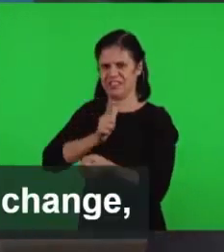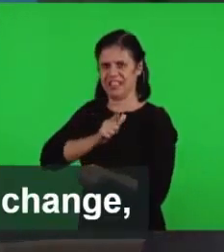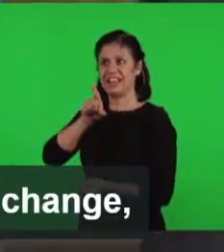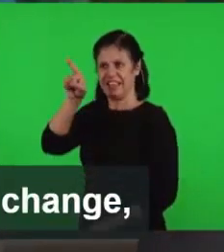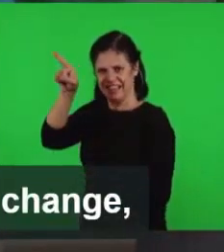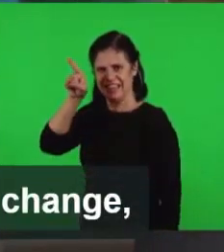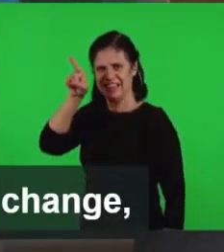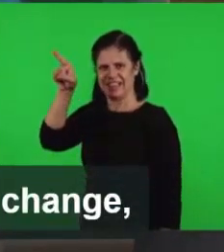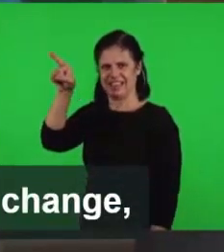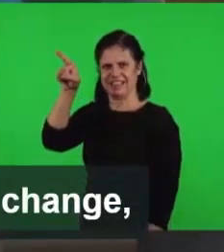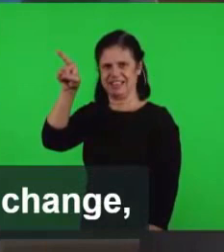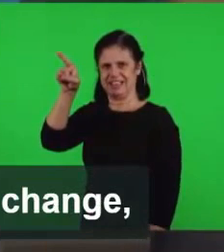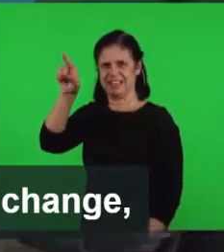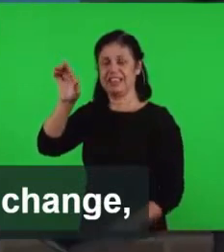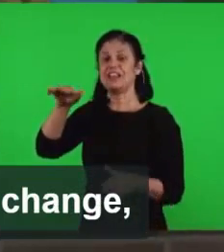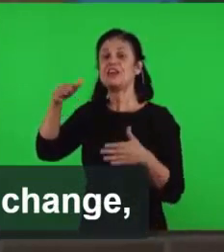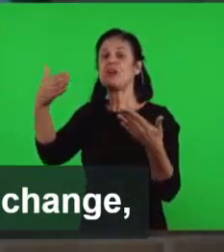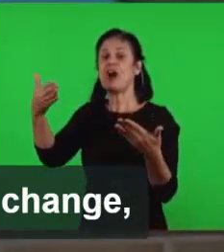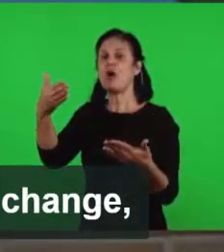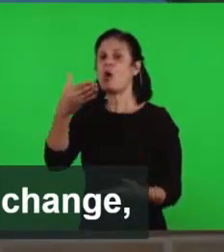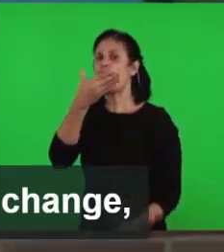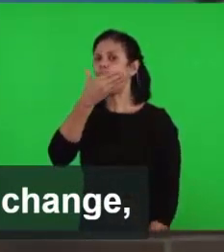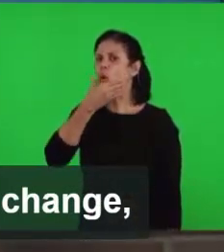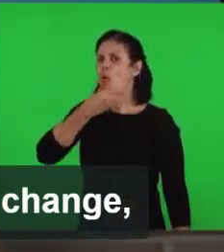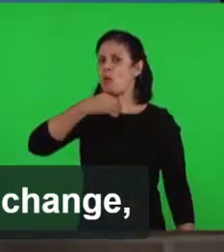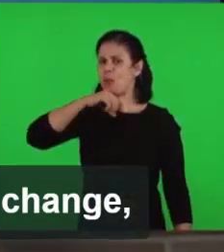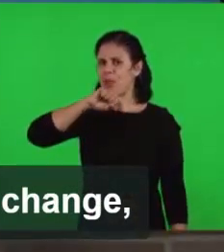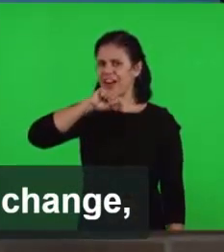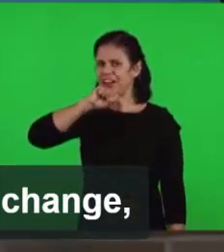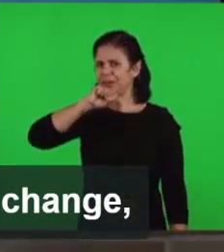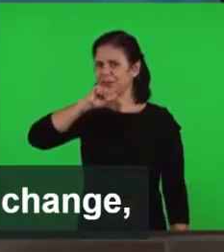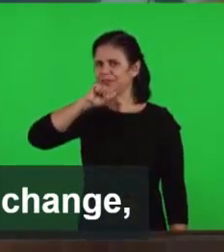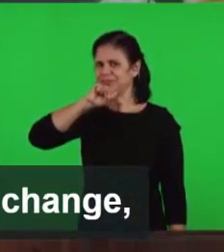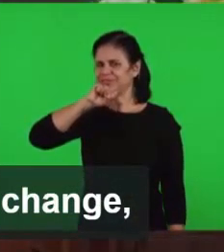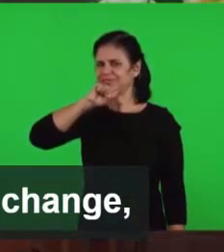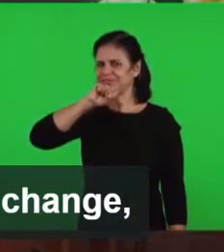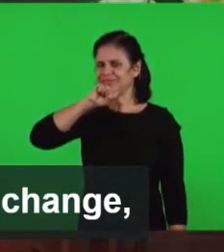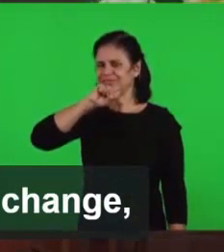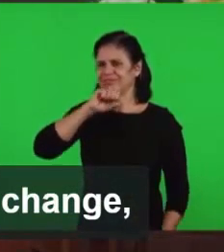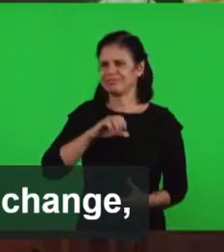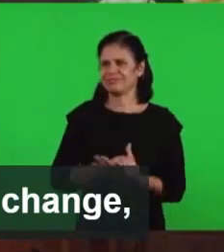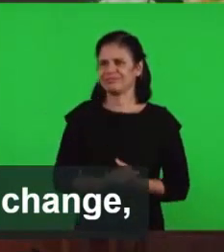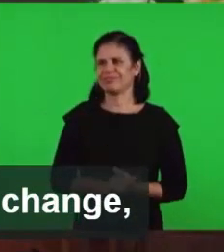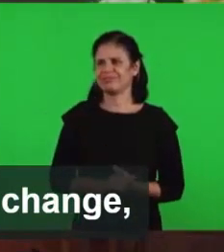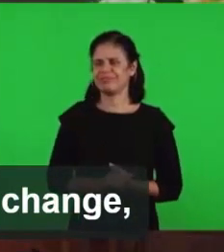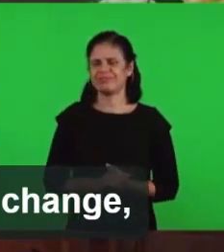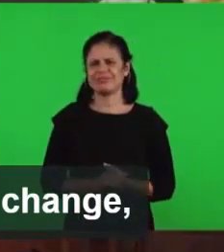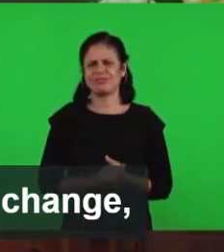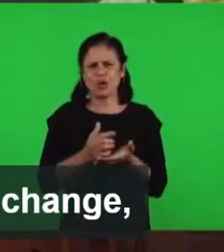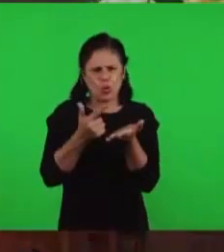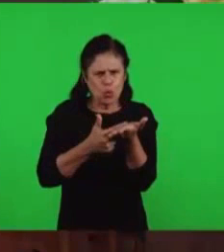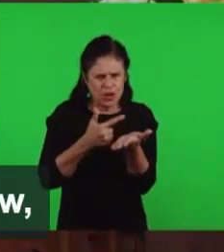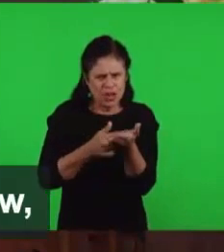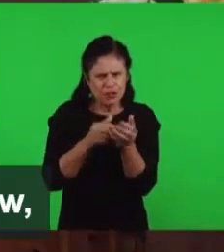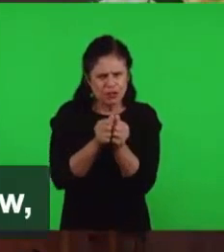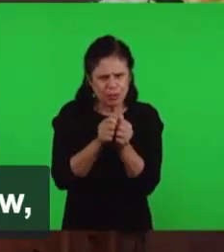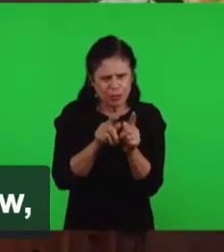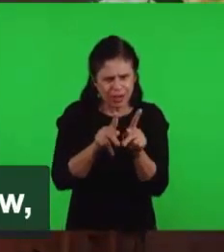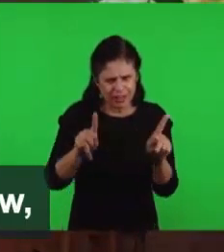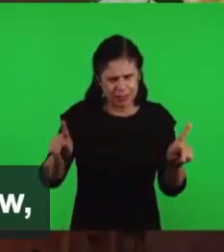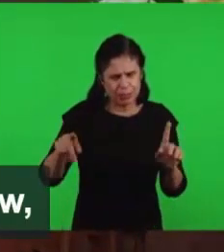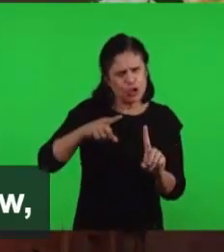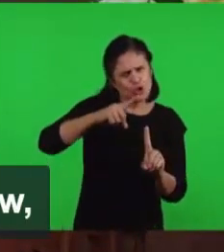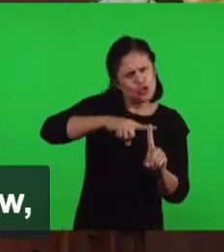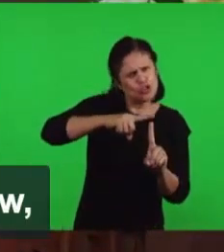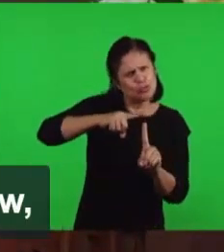Está se referindo ao pai ao pai o livro ele as figuras elas parece que mudam mas a figura